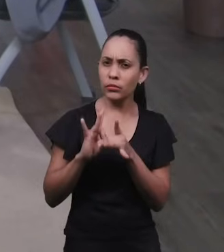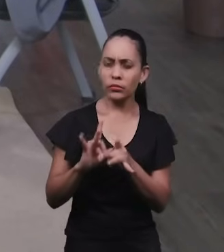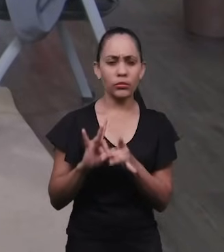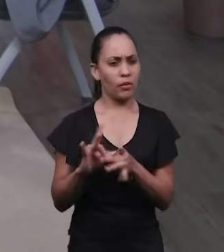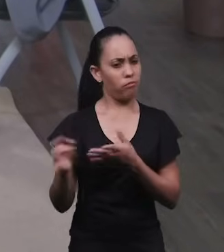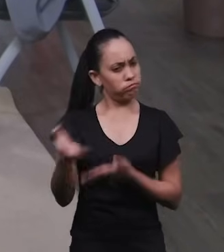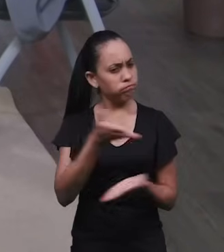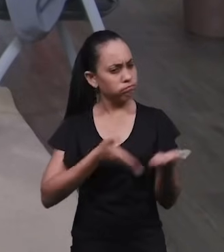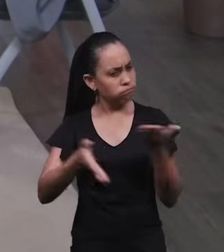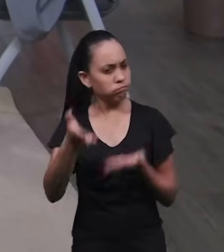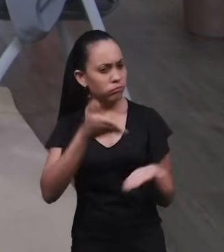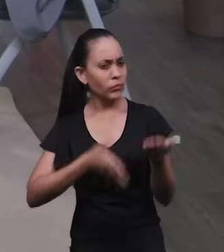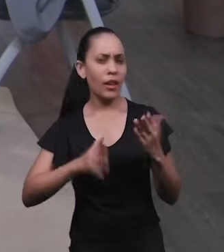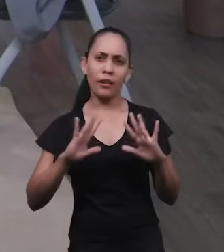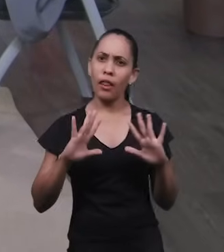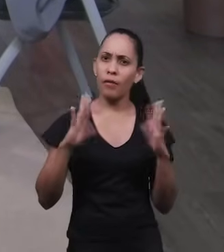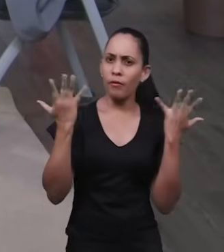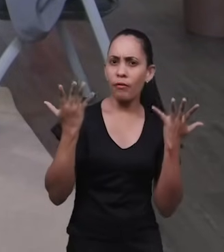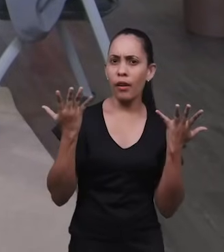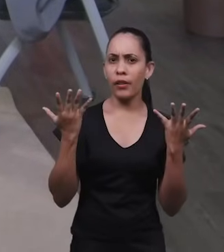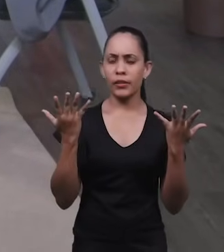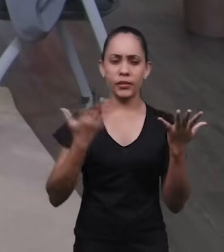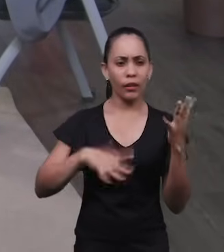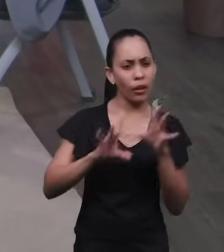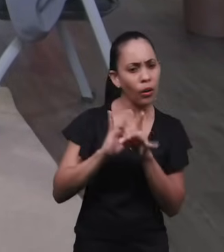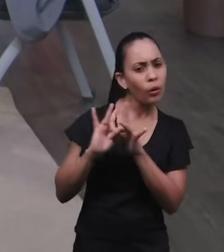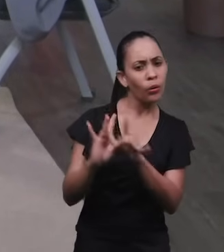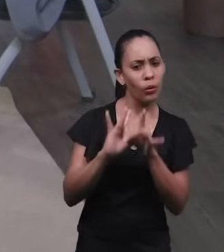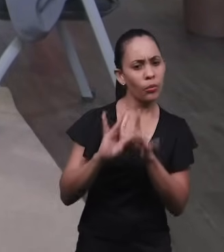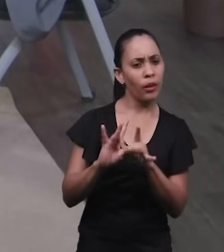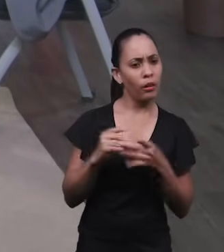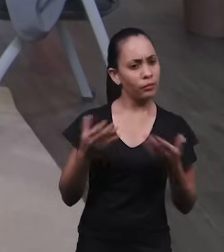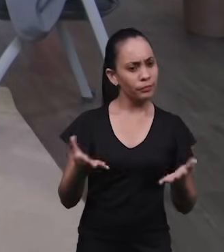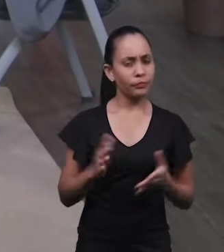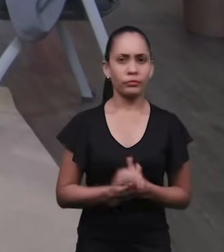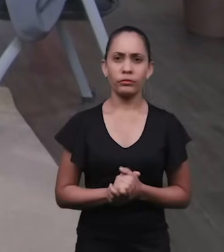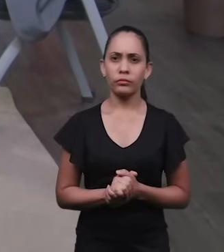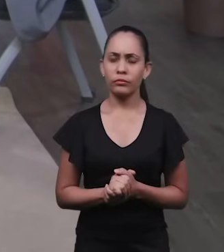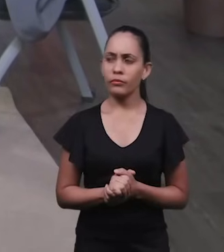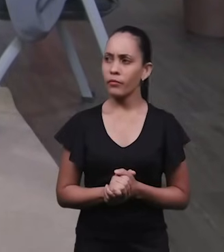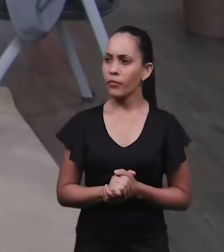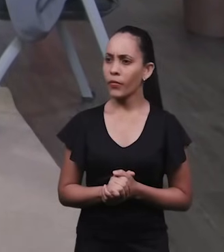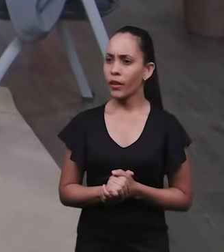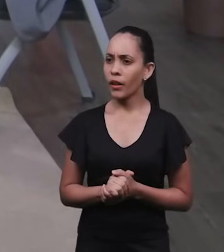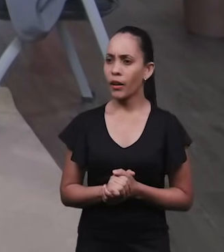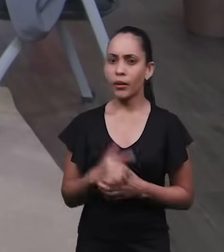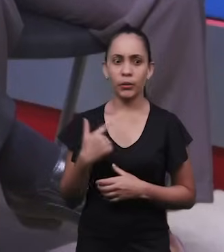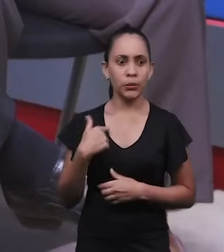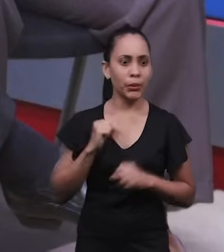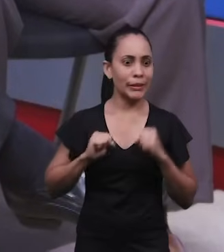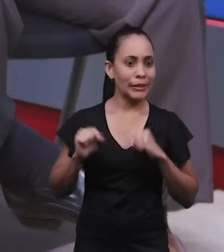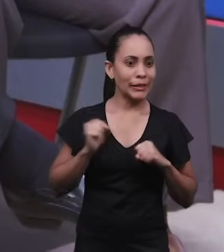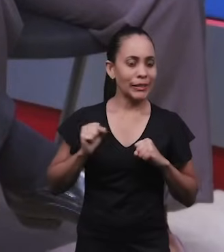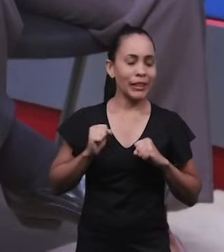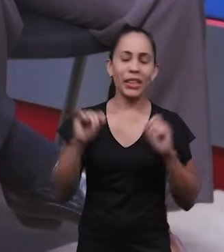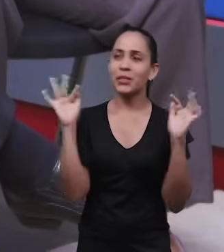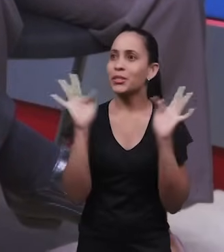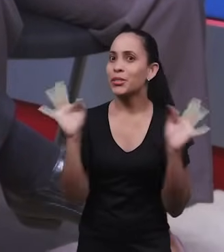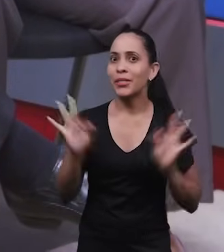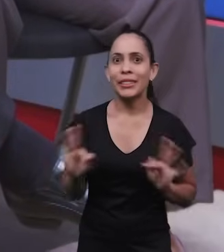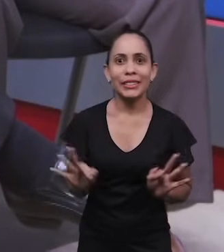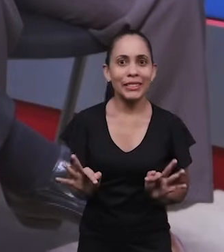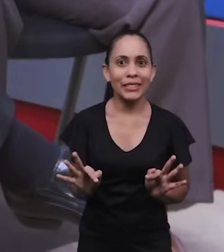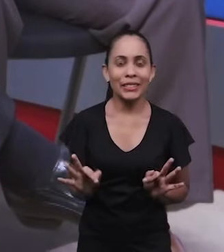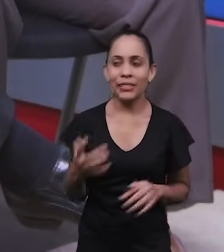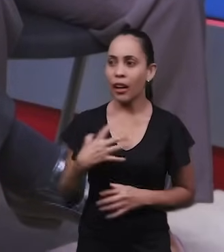união dos irmãos, aquela festa, aquela comunhão. Ele falou assim, olha, eu não me aguentava de felicidade